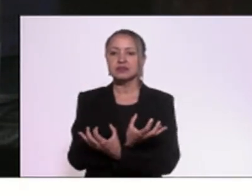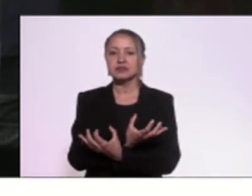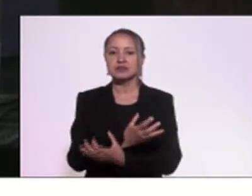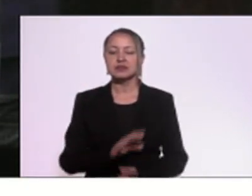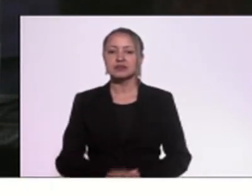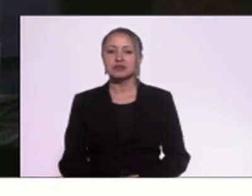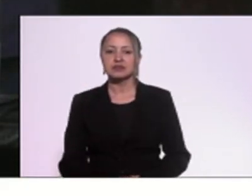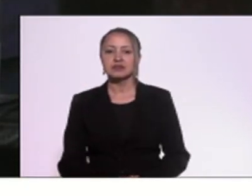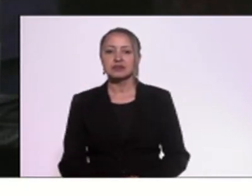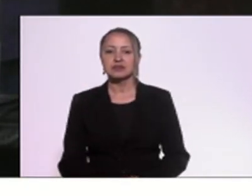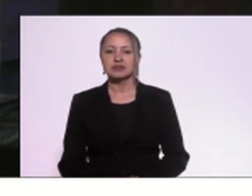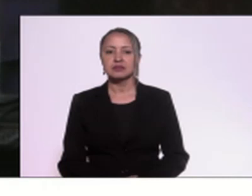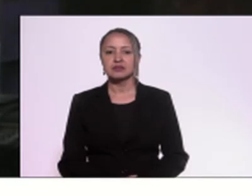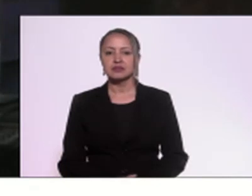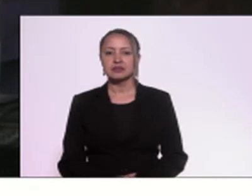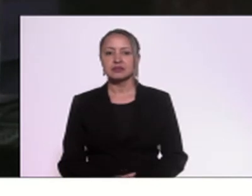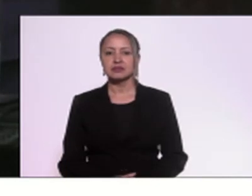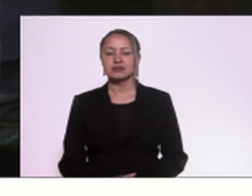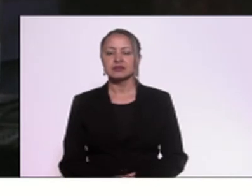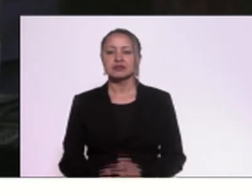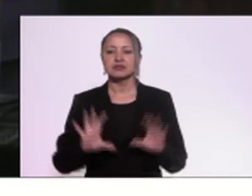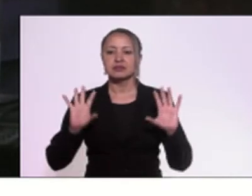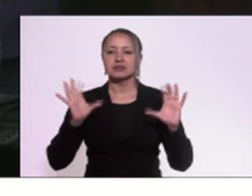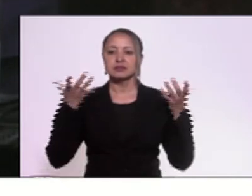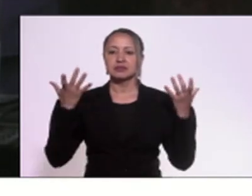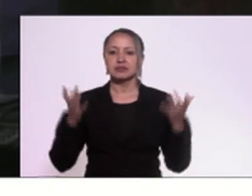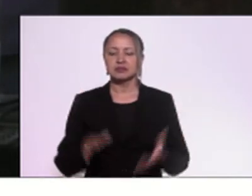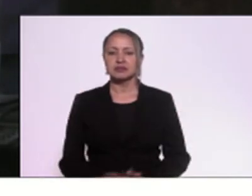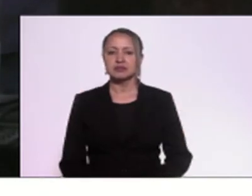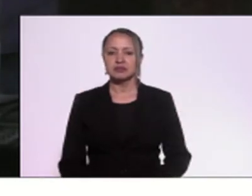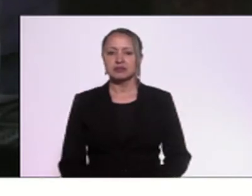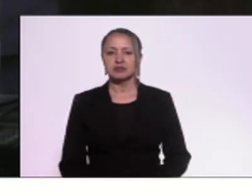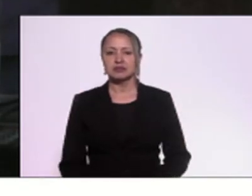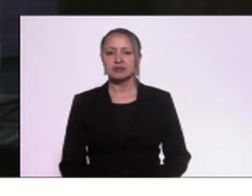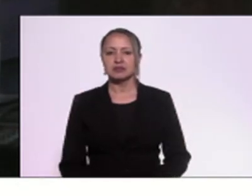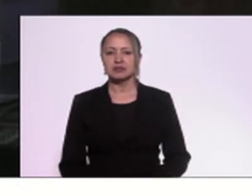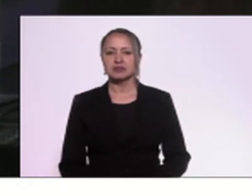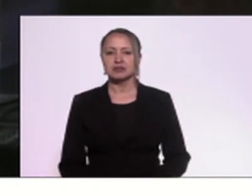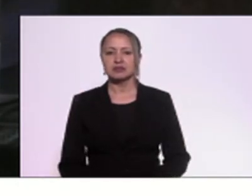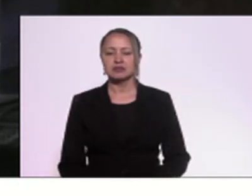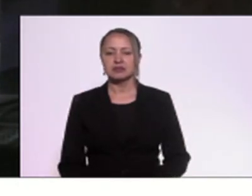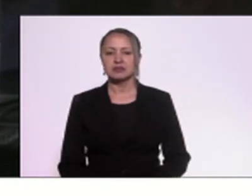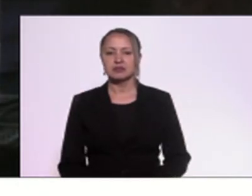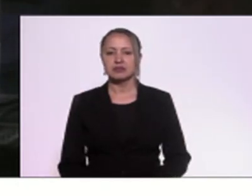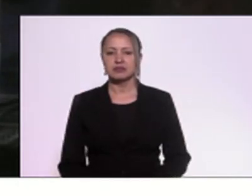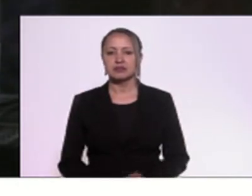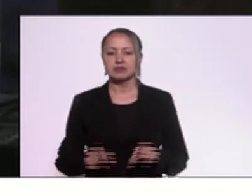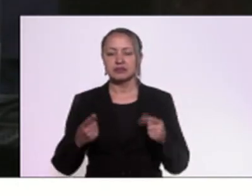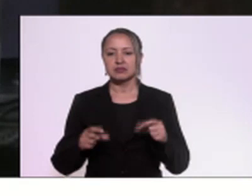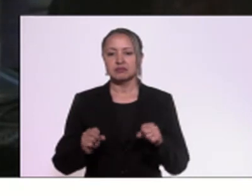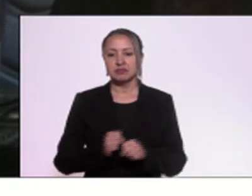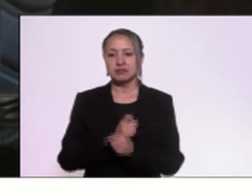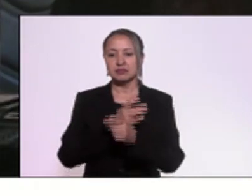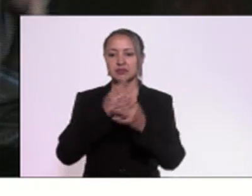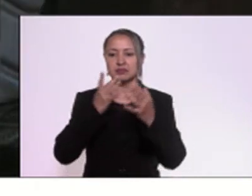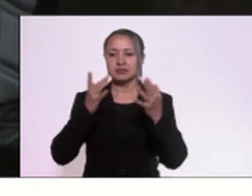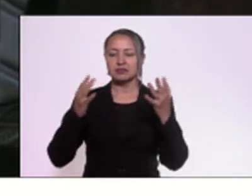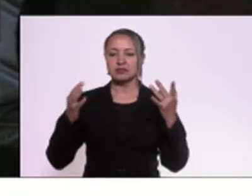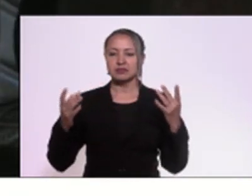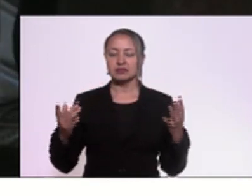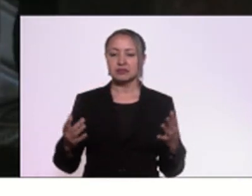possibilitou os recursos para complementar o Festival de Cinema que acontece no Rio há anos. Por outro